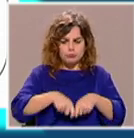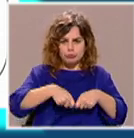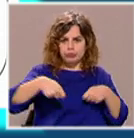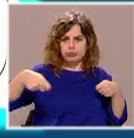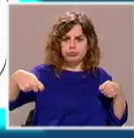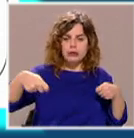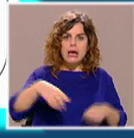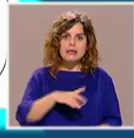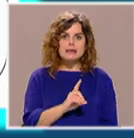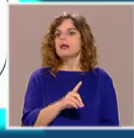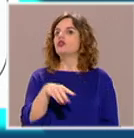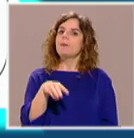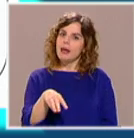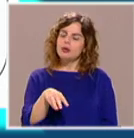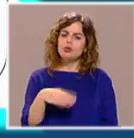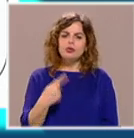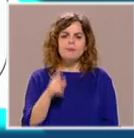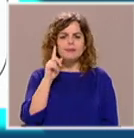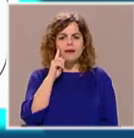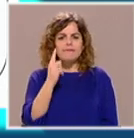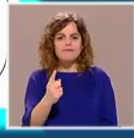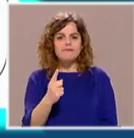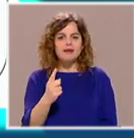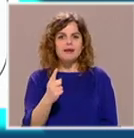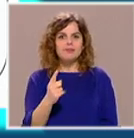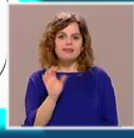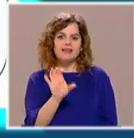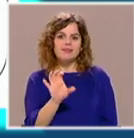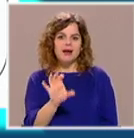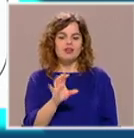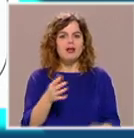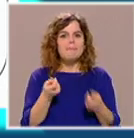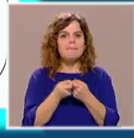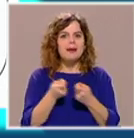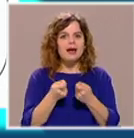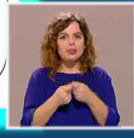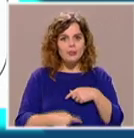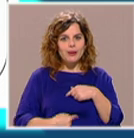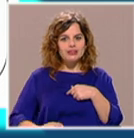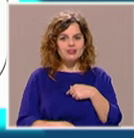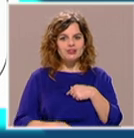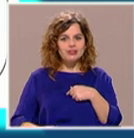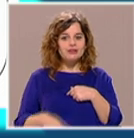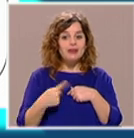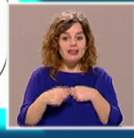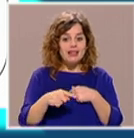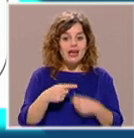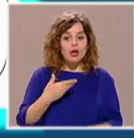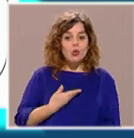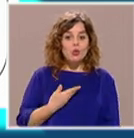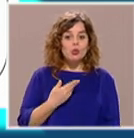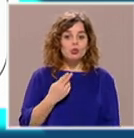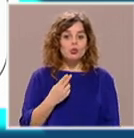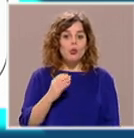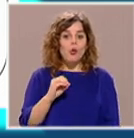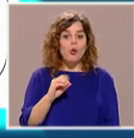de comprimento. Tem aqui uma imagem dos vários órgãos que estão ali junto ao intestino delgado. Repara que parece duodeno, é o nome da primeira